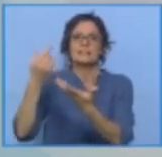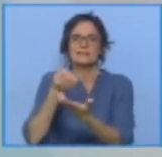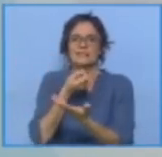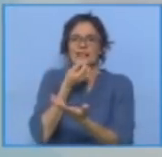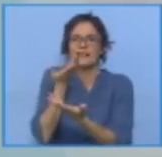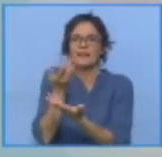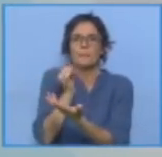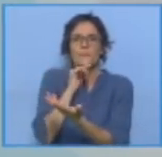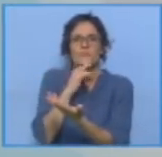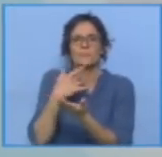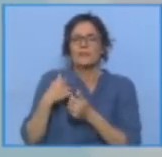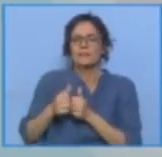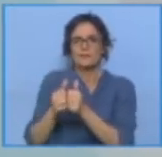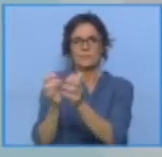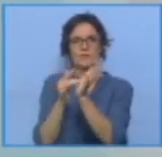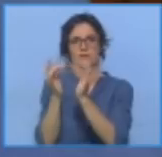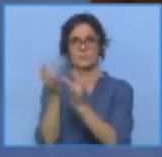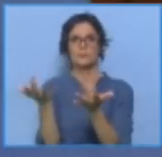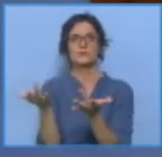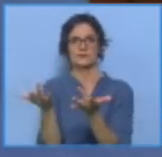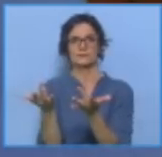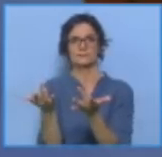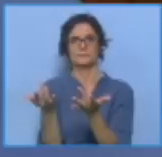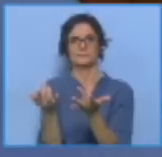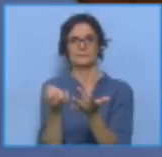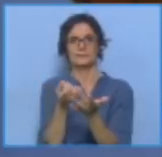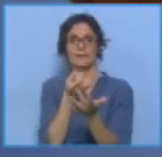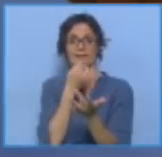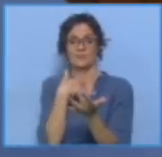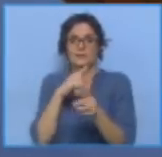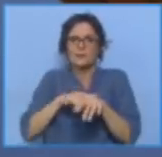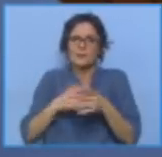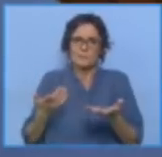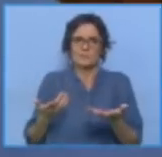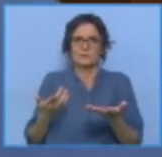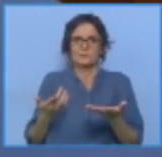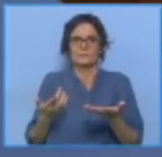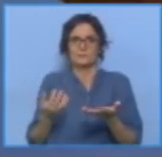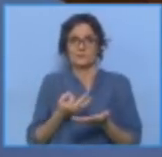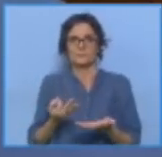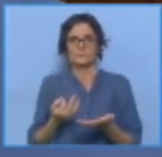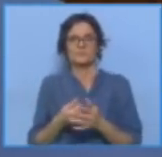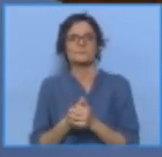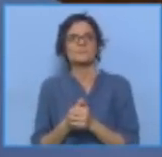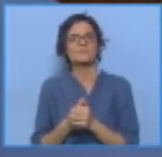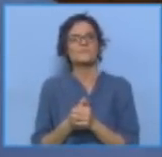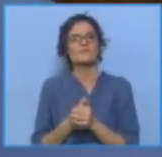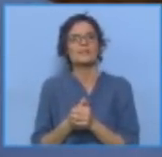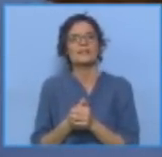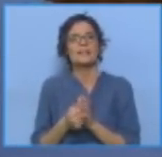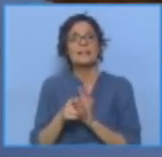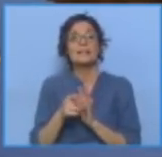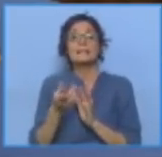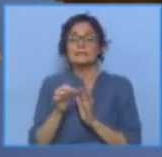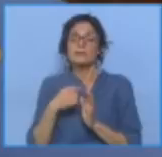Pois, eu noto um certo paralelismo entre aquela pergunta e as respostas de há 2000 anos e hoje. De um